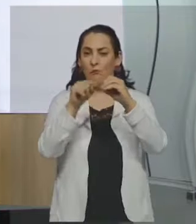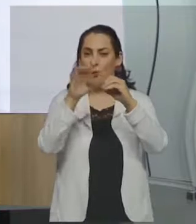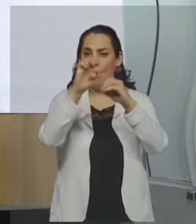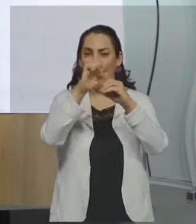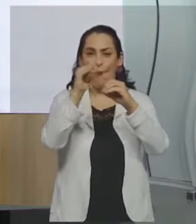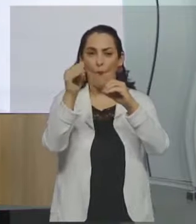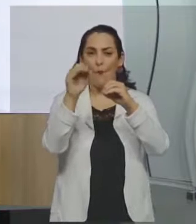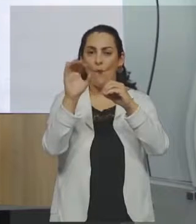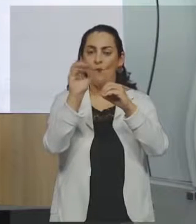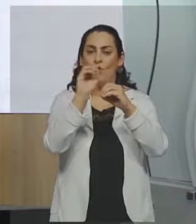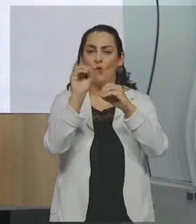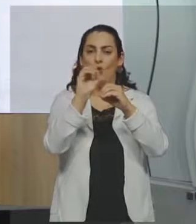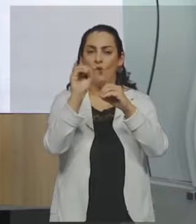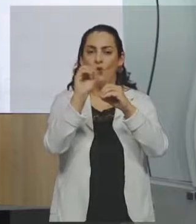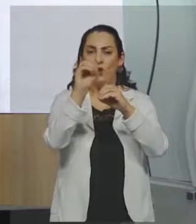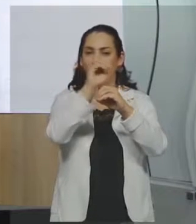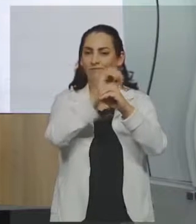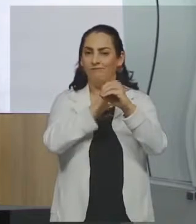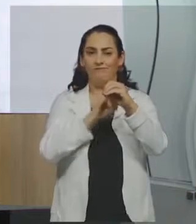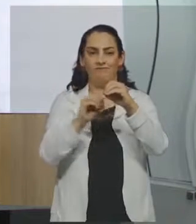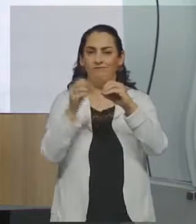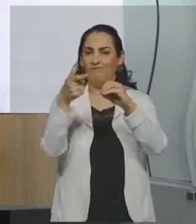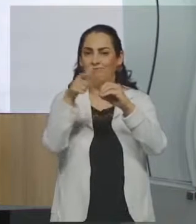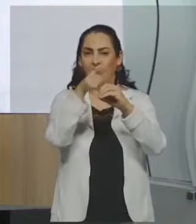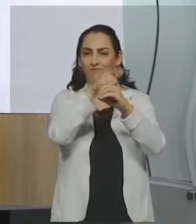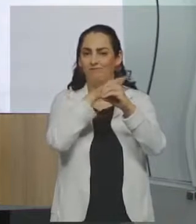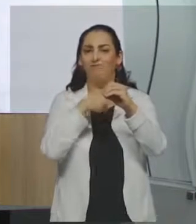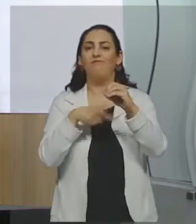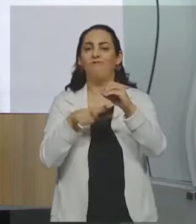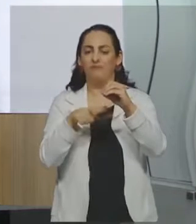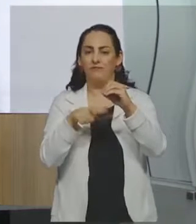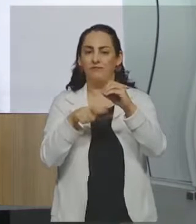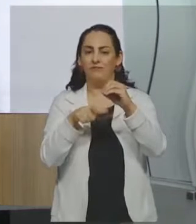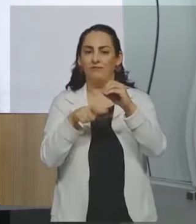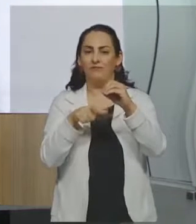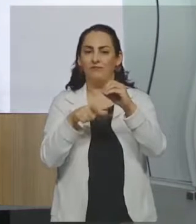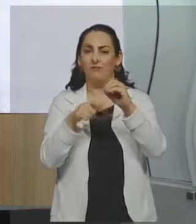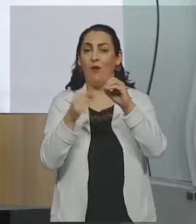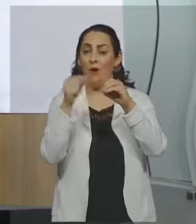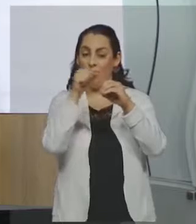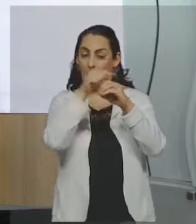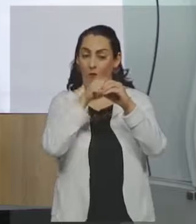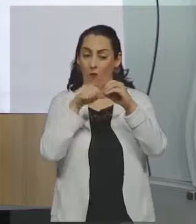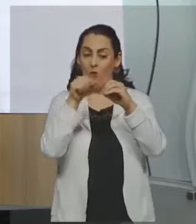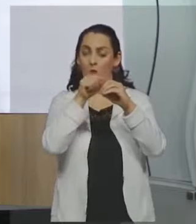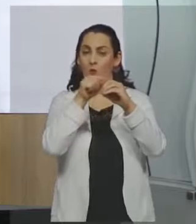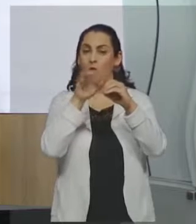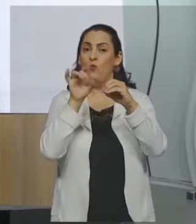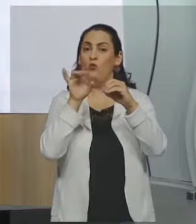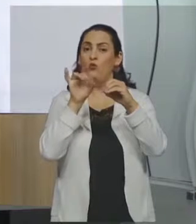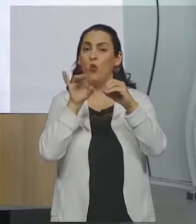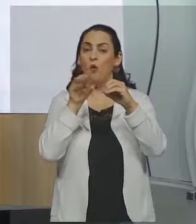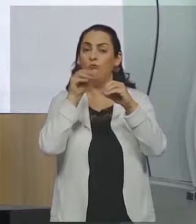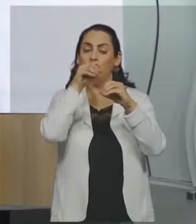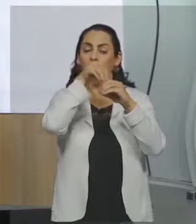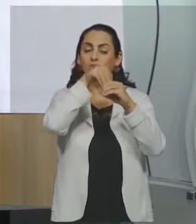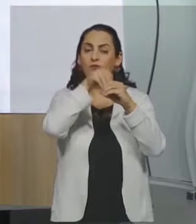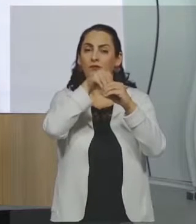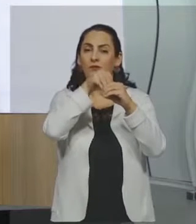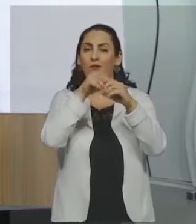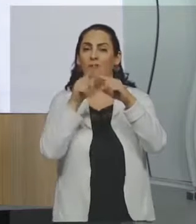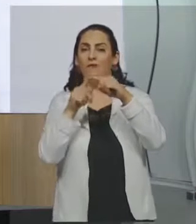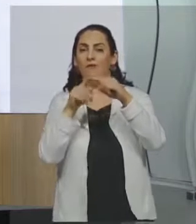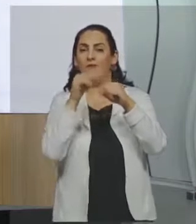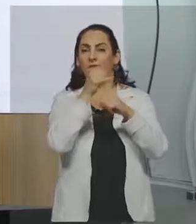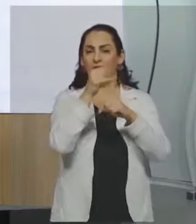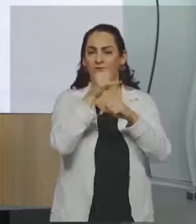a minha parte positiva, eles chamavam isso de partícula alfa, ok? Hoje em dia, nós já temos uma ideia